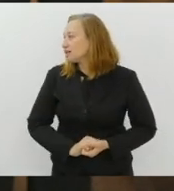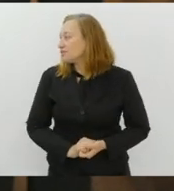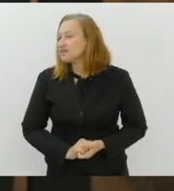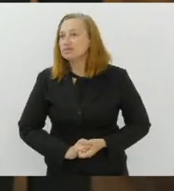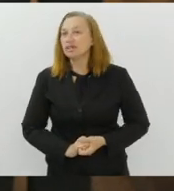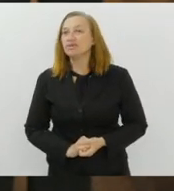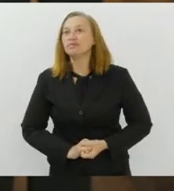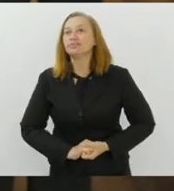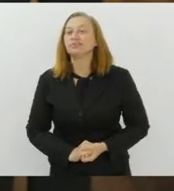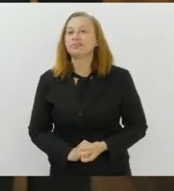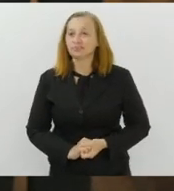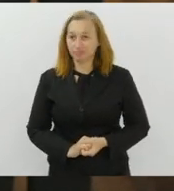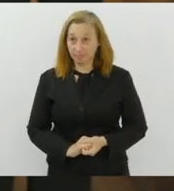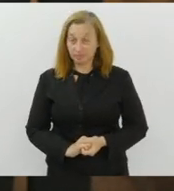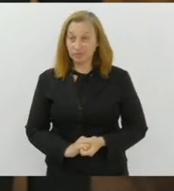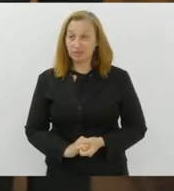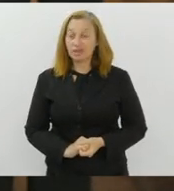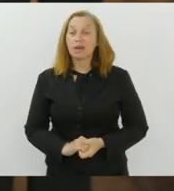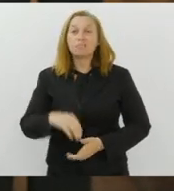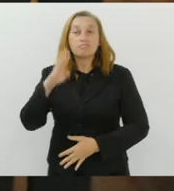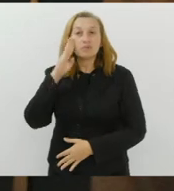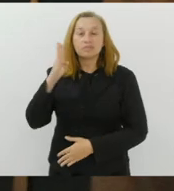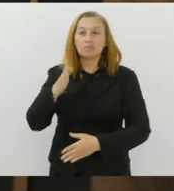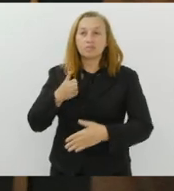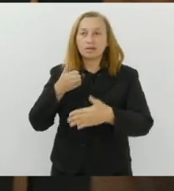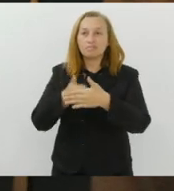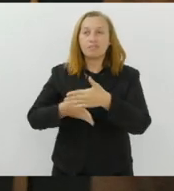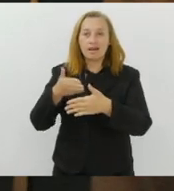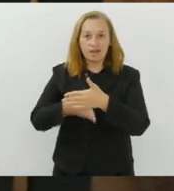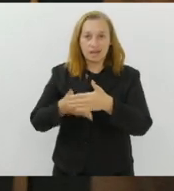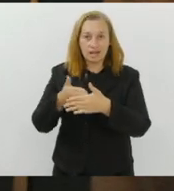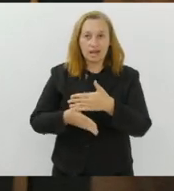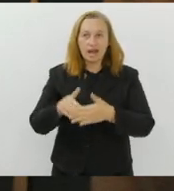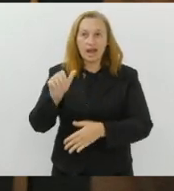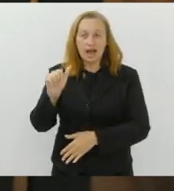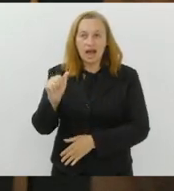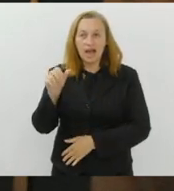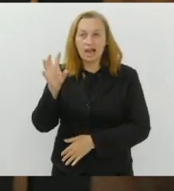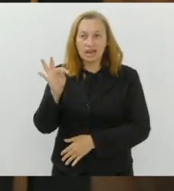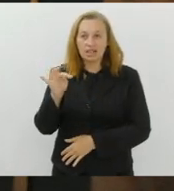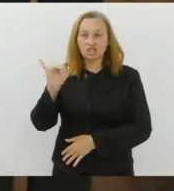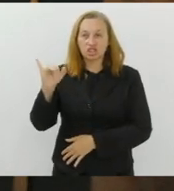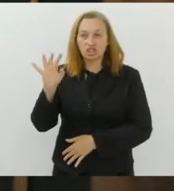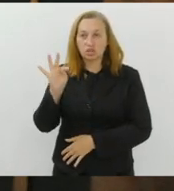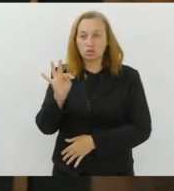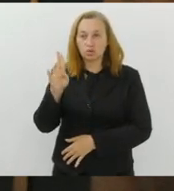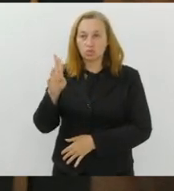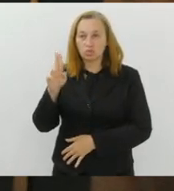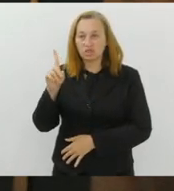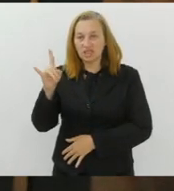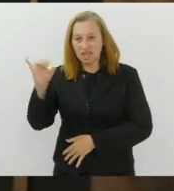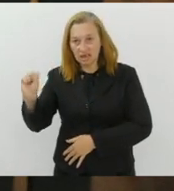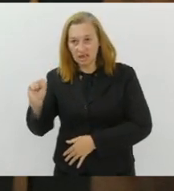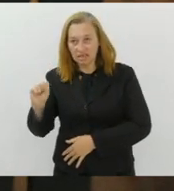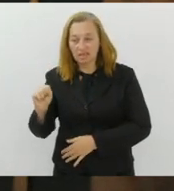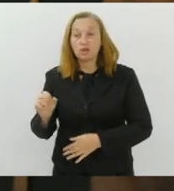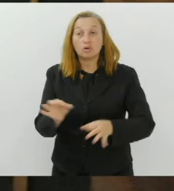as barreiras e, principalmente, as barreiras atitudinais desses planos de saúde,